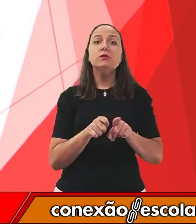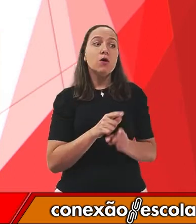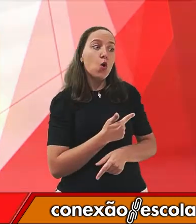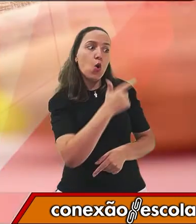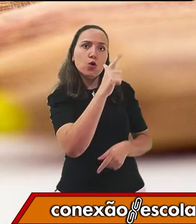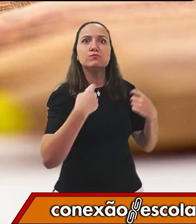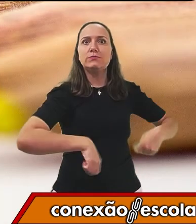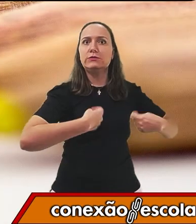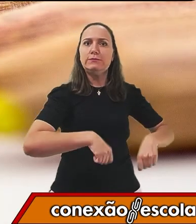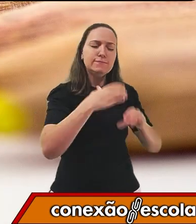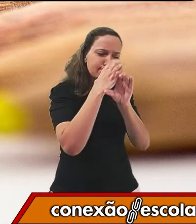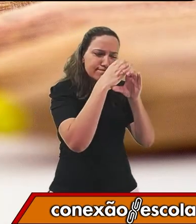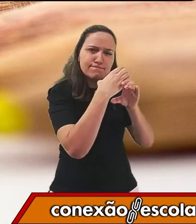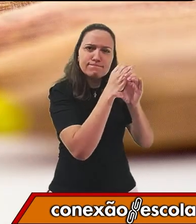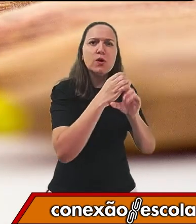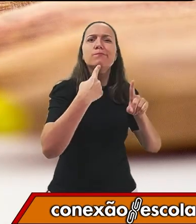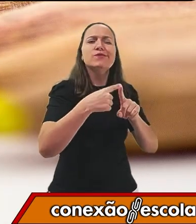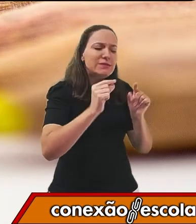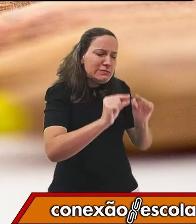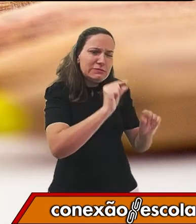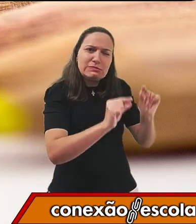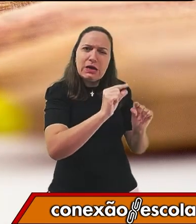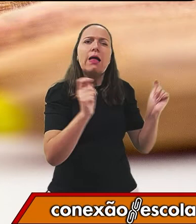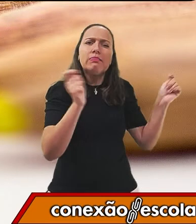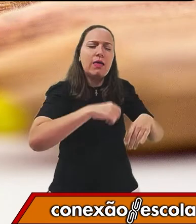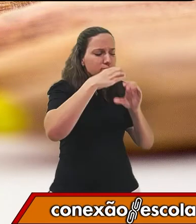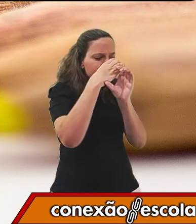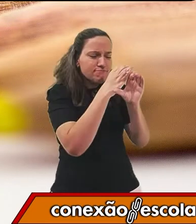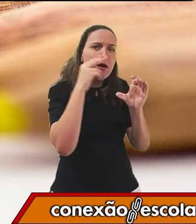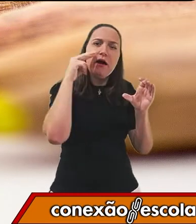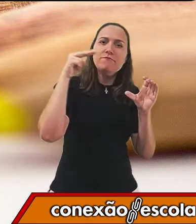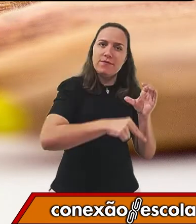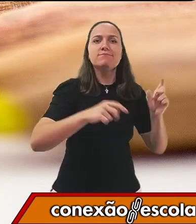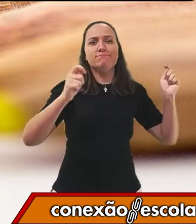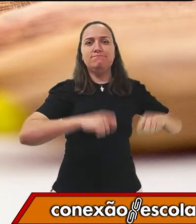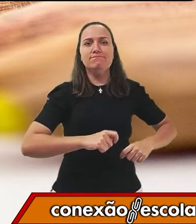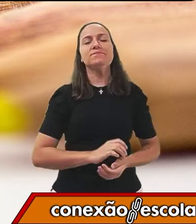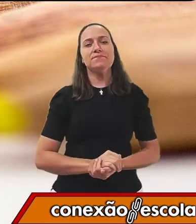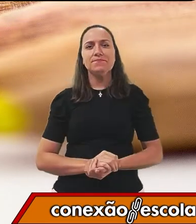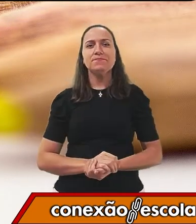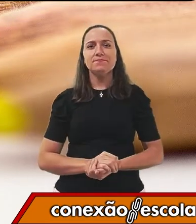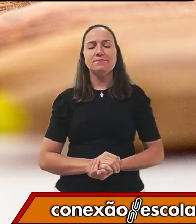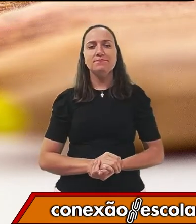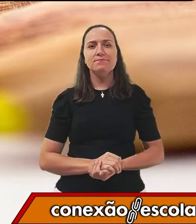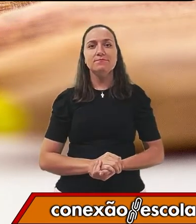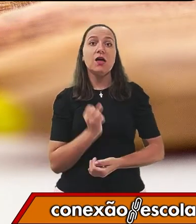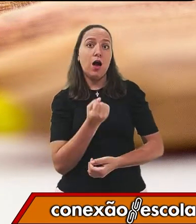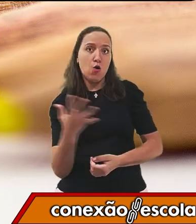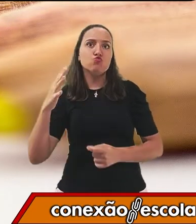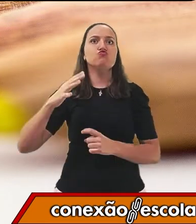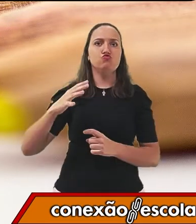com o auxílio do microscópio, um aparelho para ver seres muito pequenos. Alguns fungos